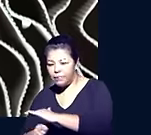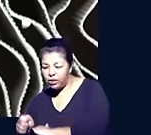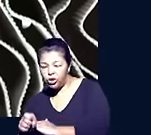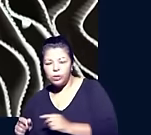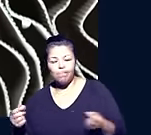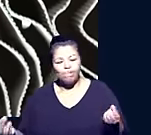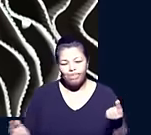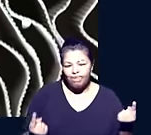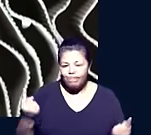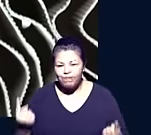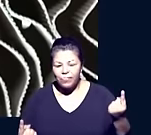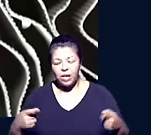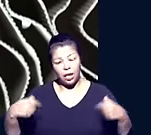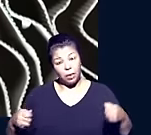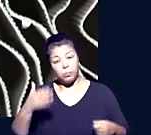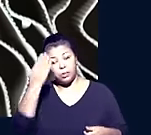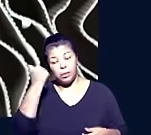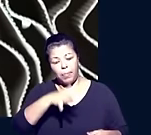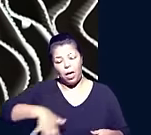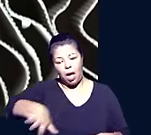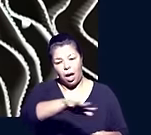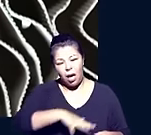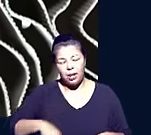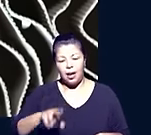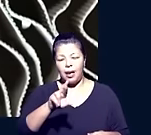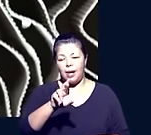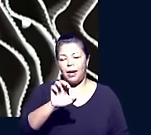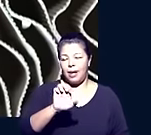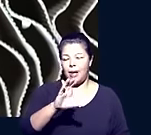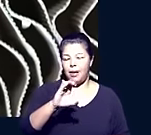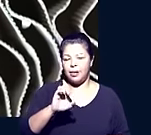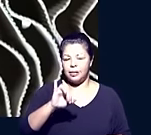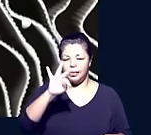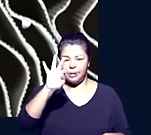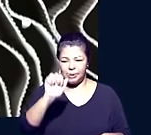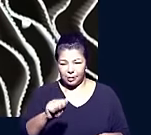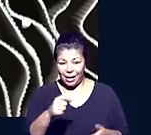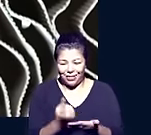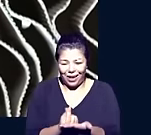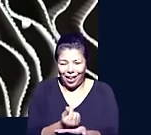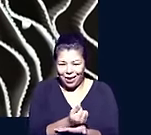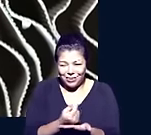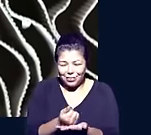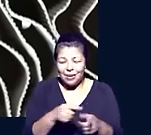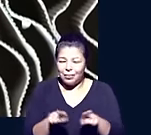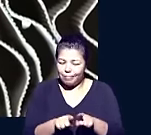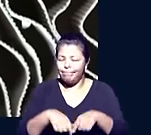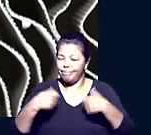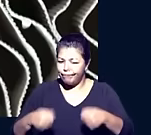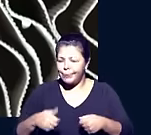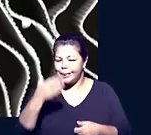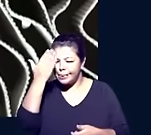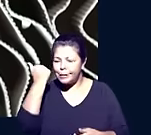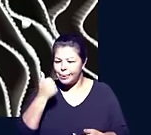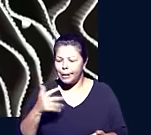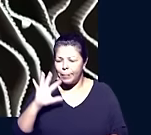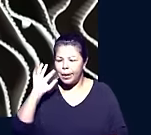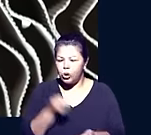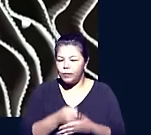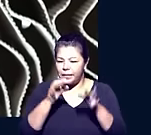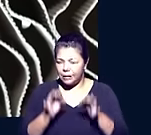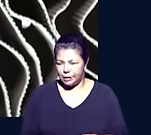decidir você sabe o que é que dá então uma uma coisa é é é Clara o brasileiro na